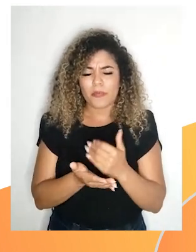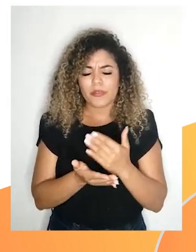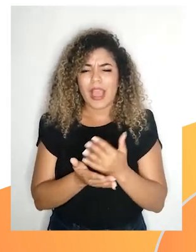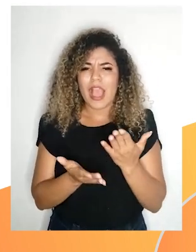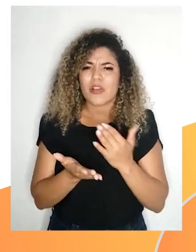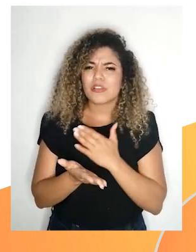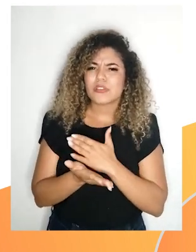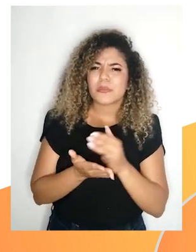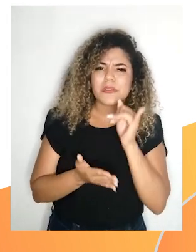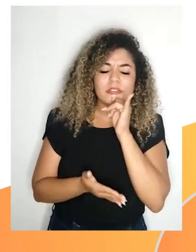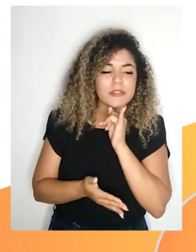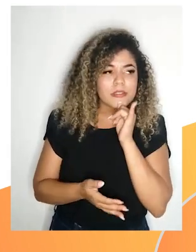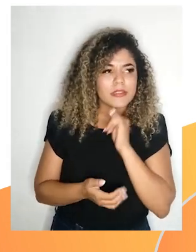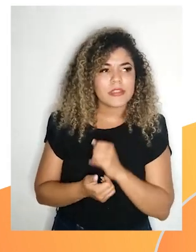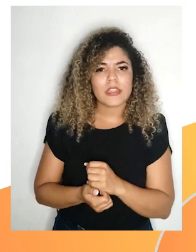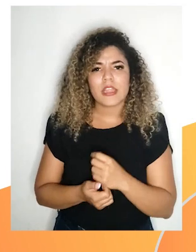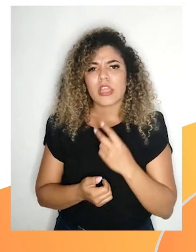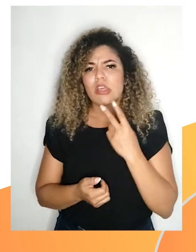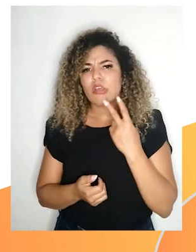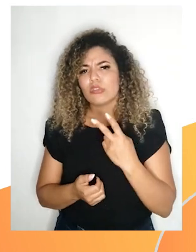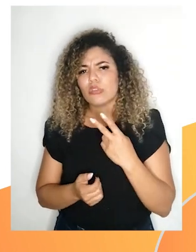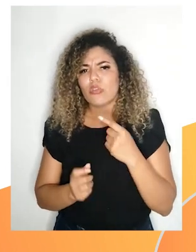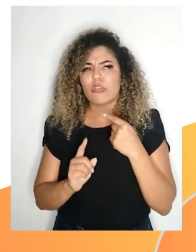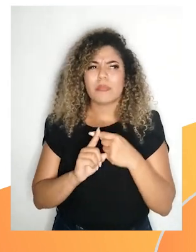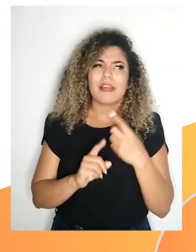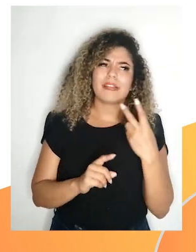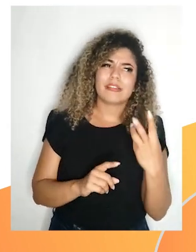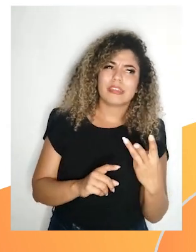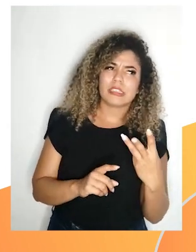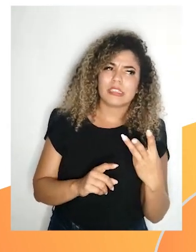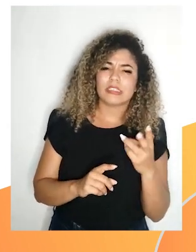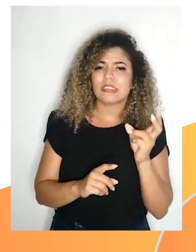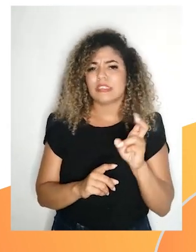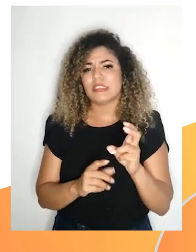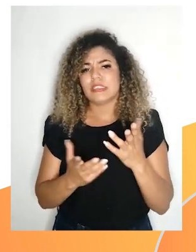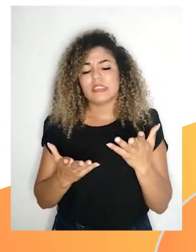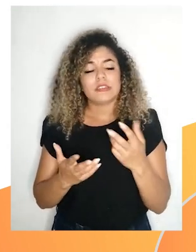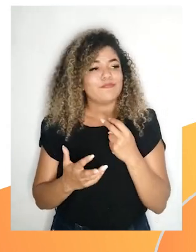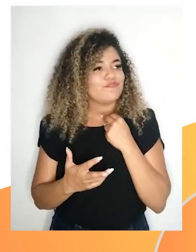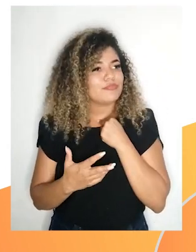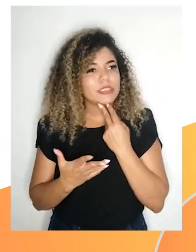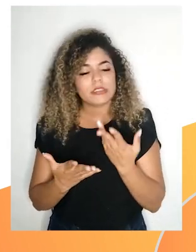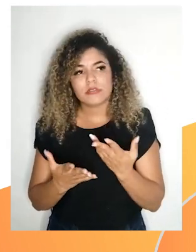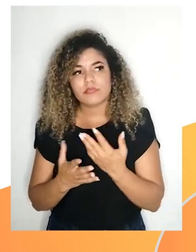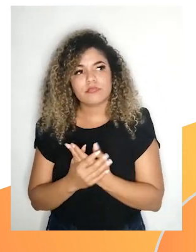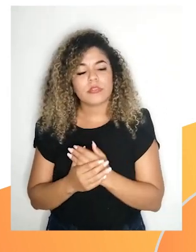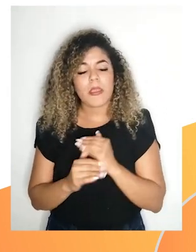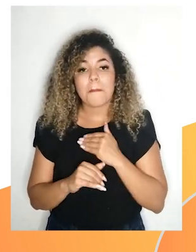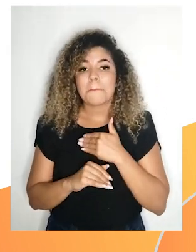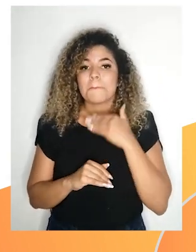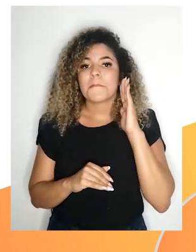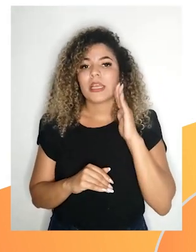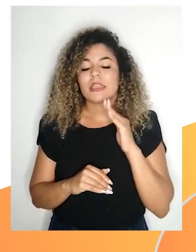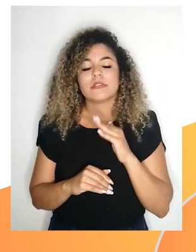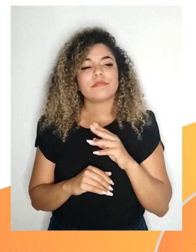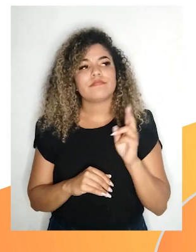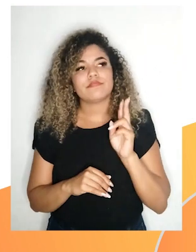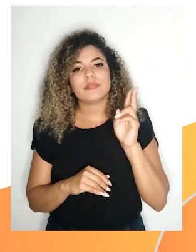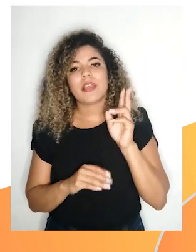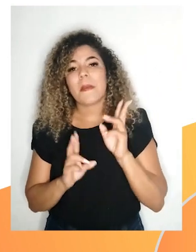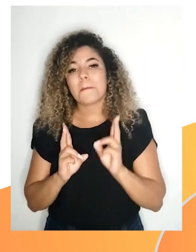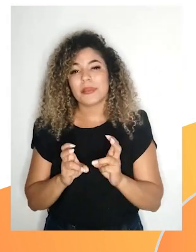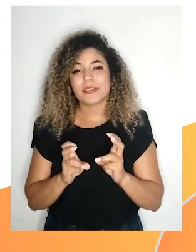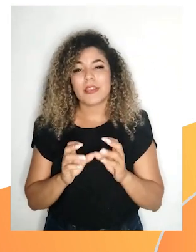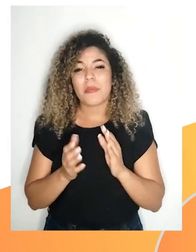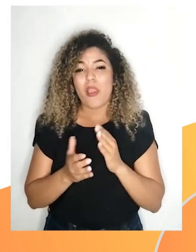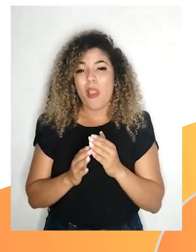começar, por exemplo, com 2 e 3, já dá 5, e o menor na terceira é 1. já vai passar, né? Então já dá para ver que